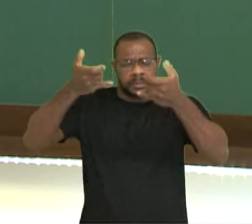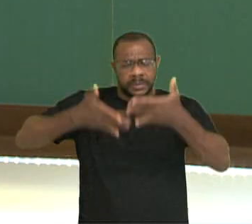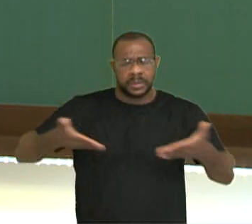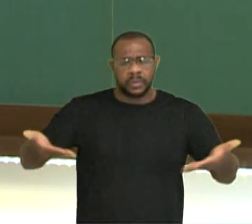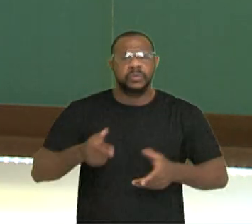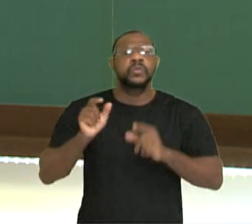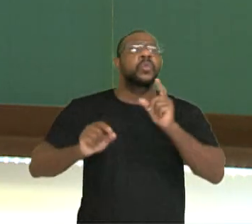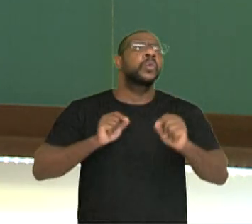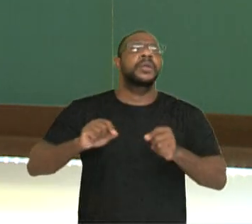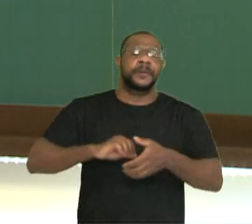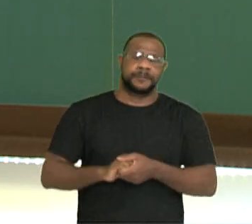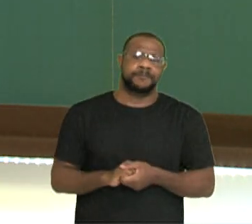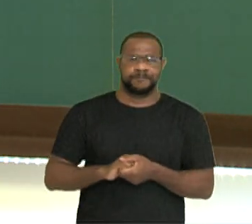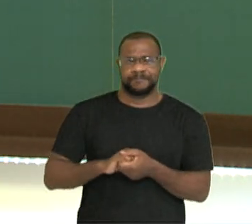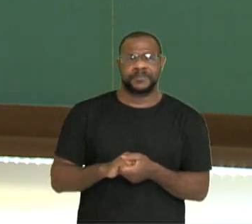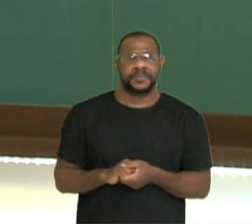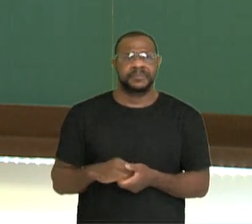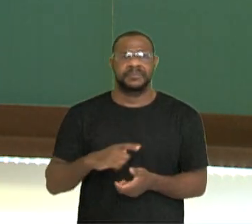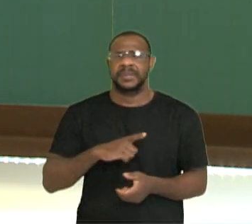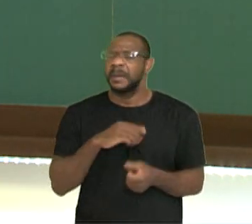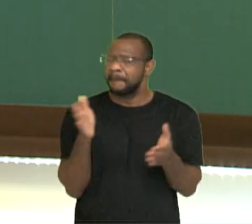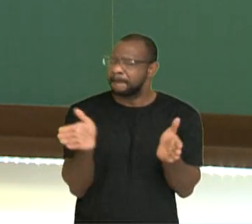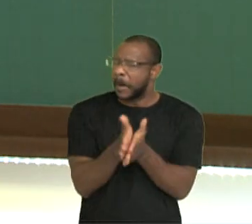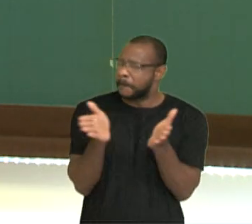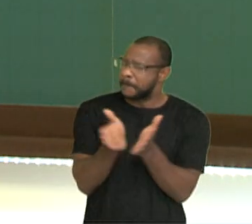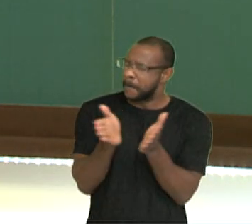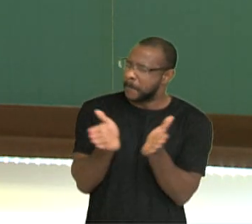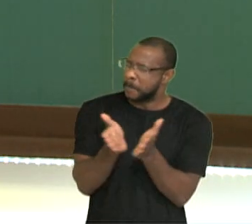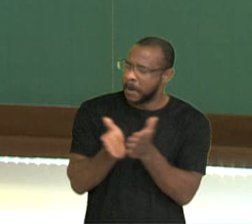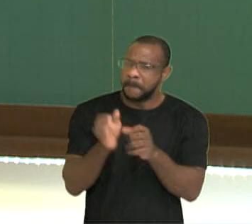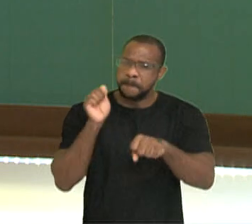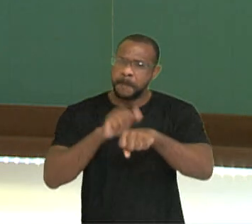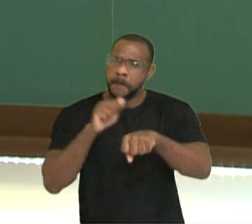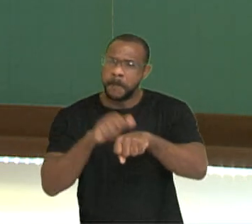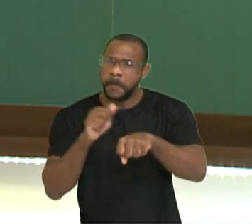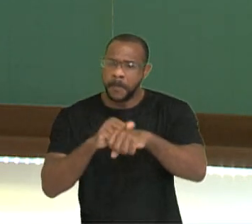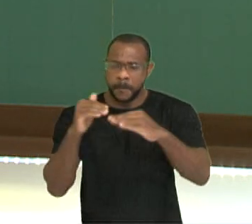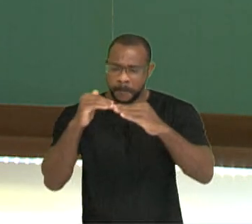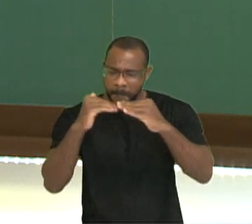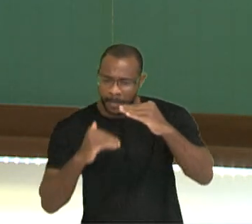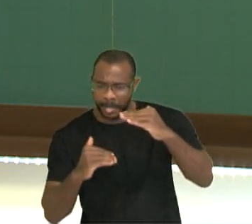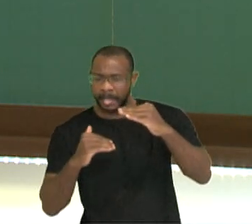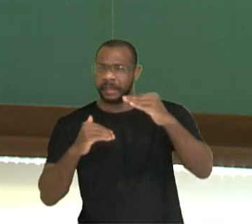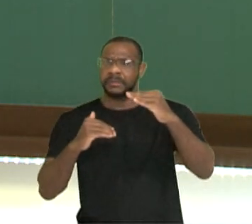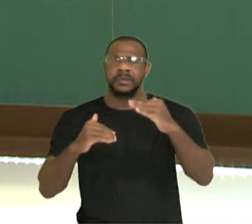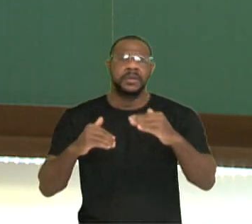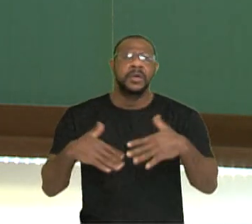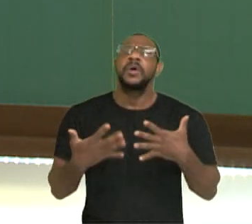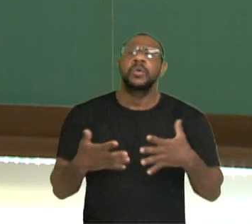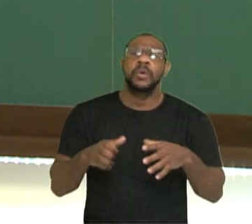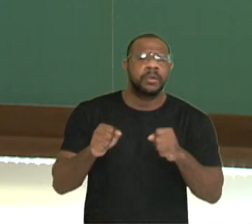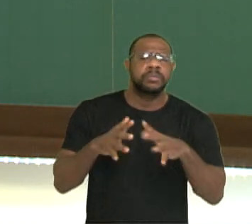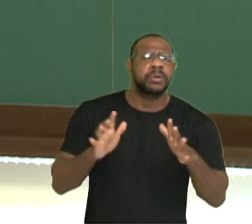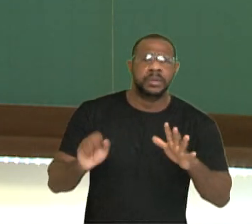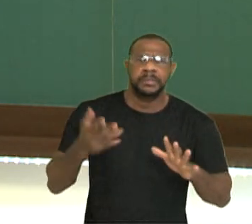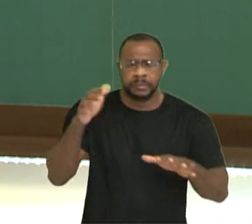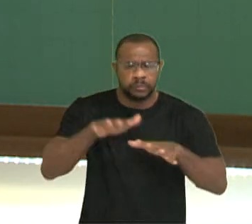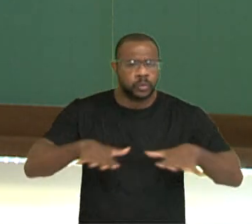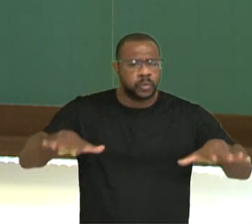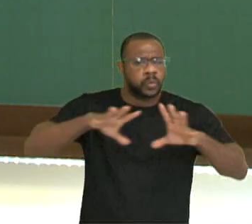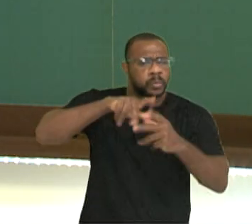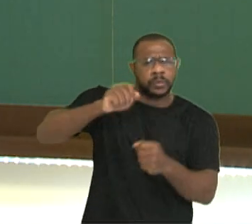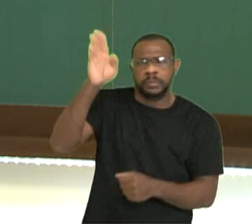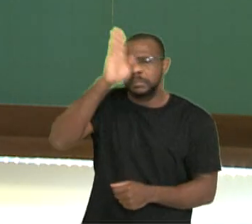trabalhamos ali, a ideia de extrema pobreza, e vamos pensar qual o cenário no mundo e qual o cenário